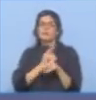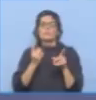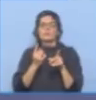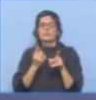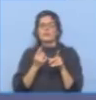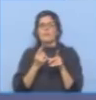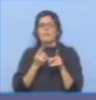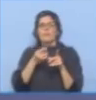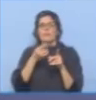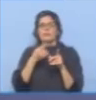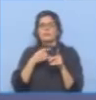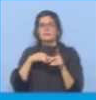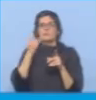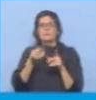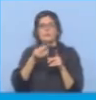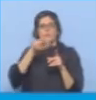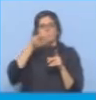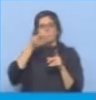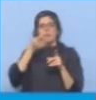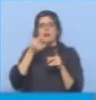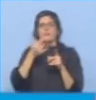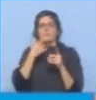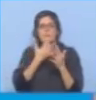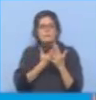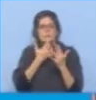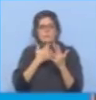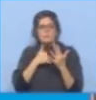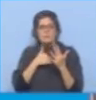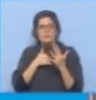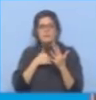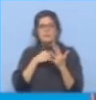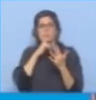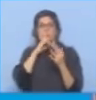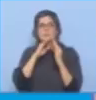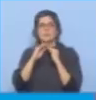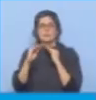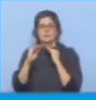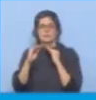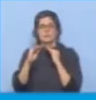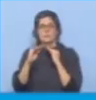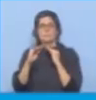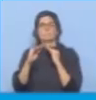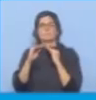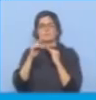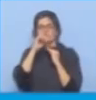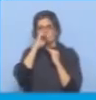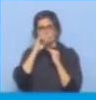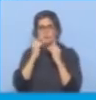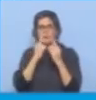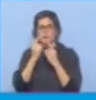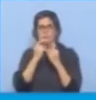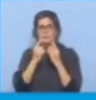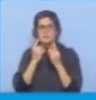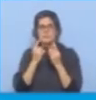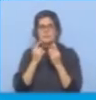depois, o que mais nos marca é, por exemplo, a questão do silêncio, não é? Porque a uma altura pode haver povos e nações que expressam a